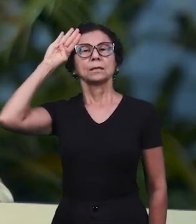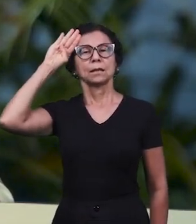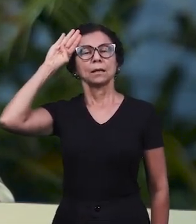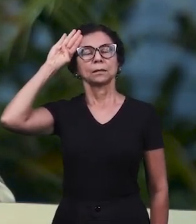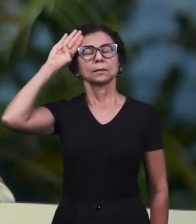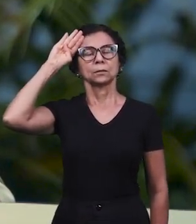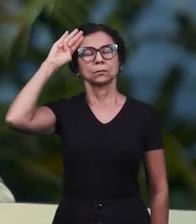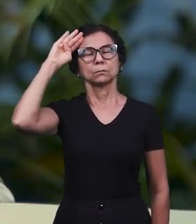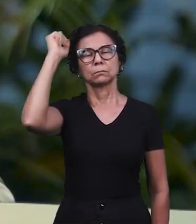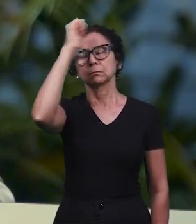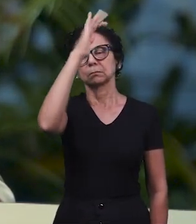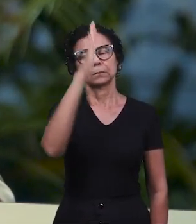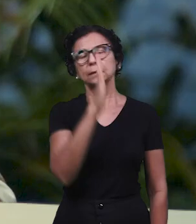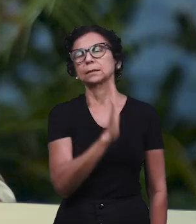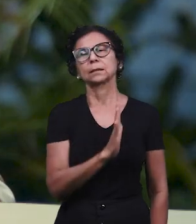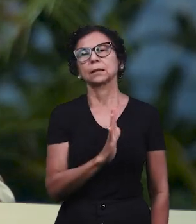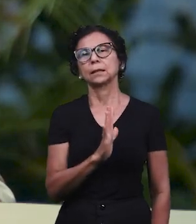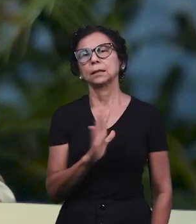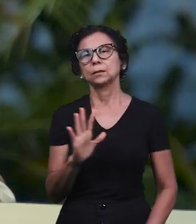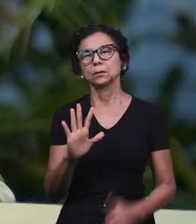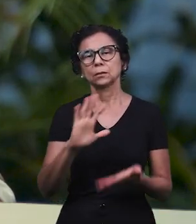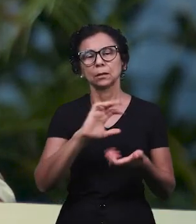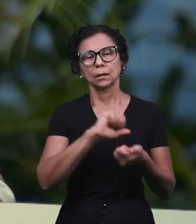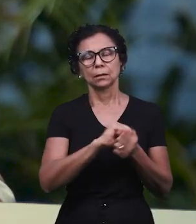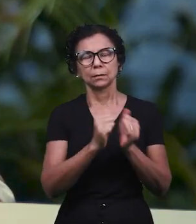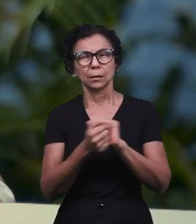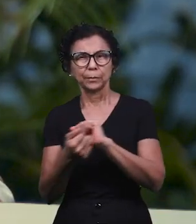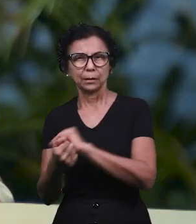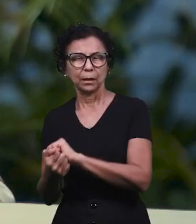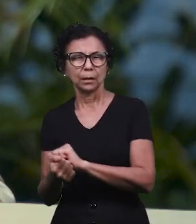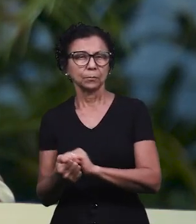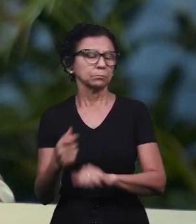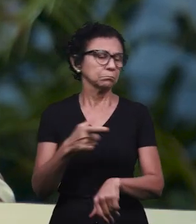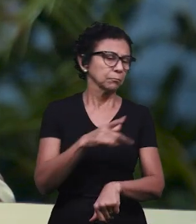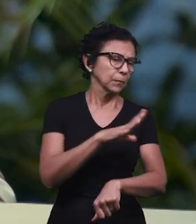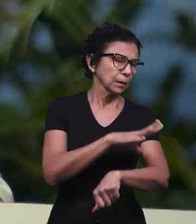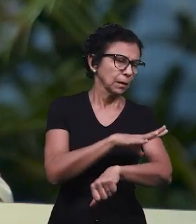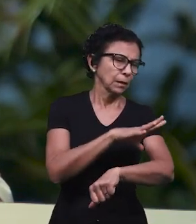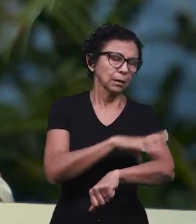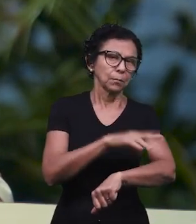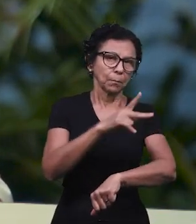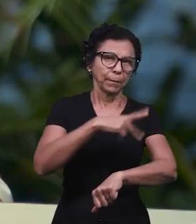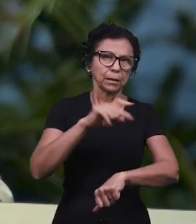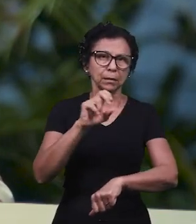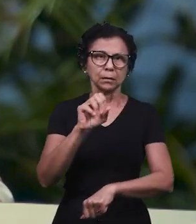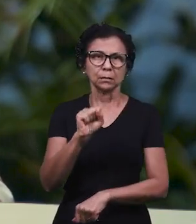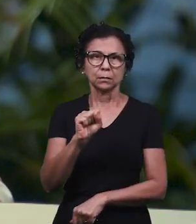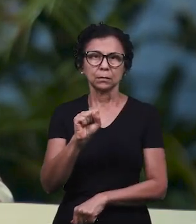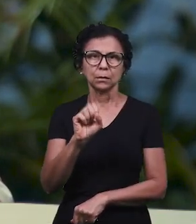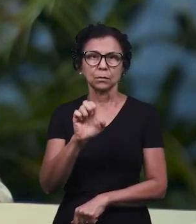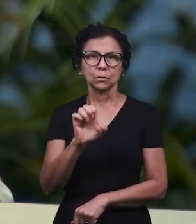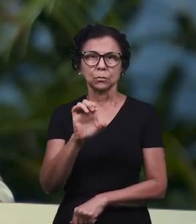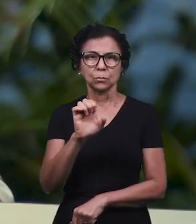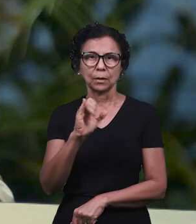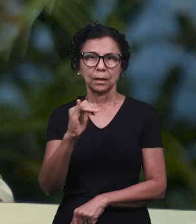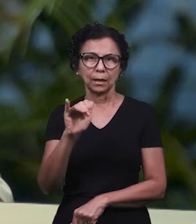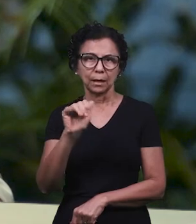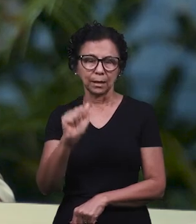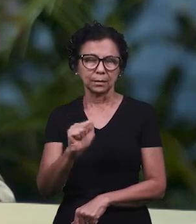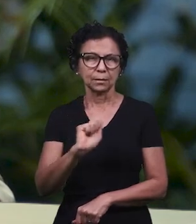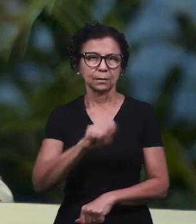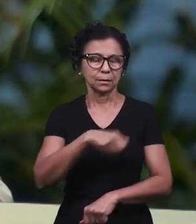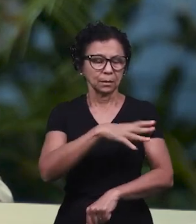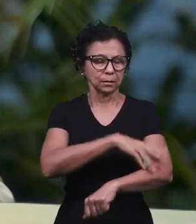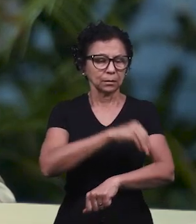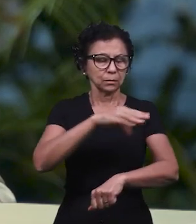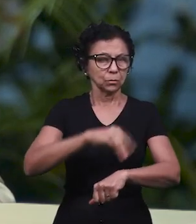algumas atividades que nós verificamos ali na Suécia e conseguimos implementar no Exército Brasileiro, trazendo